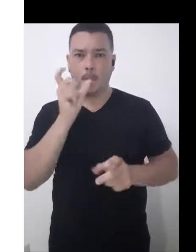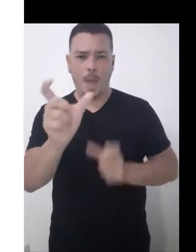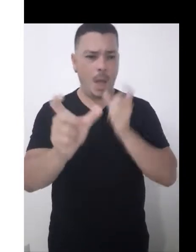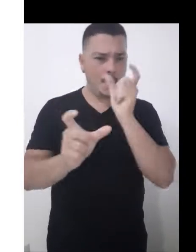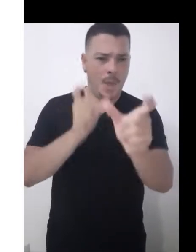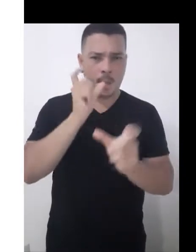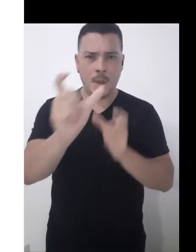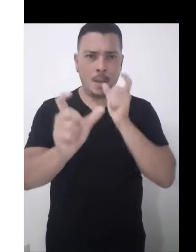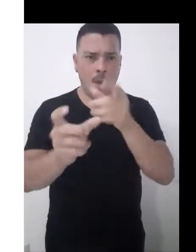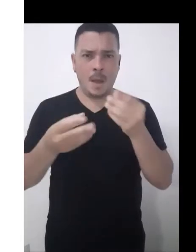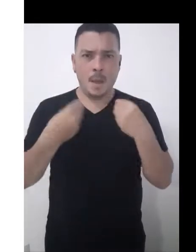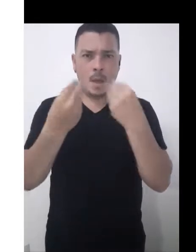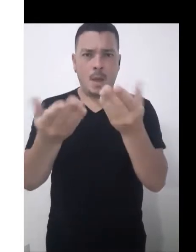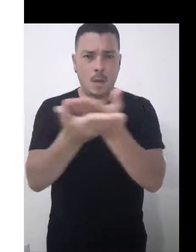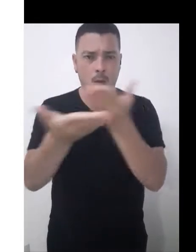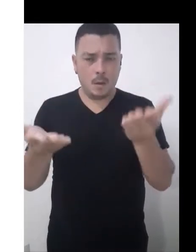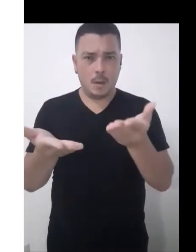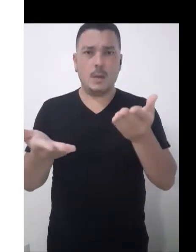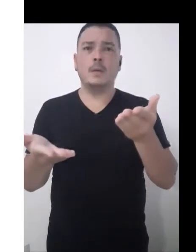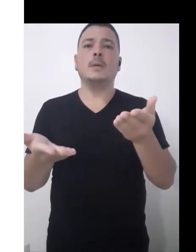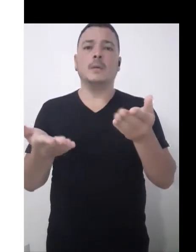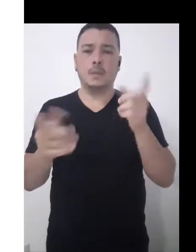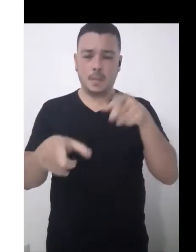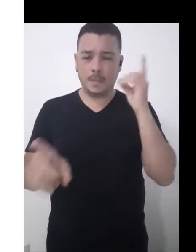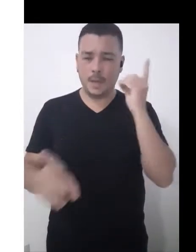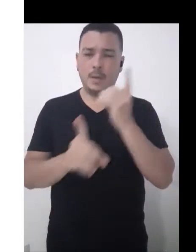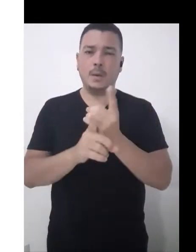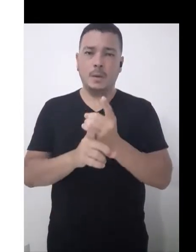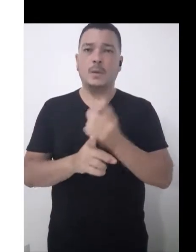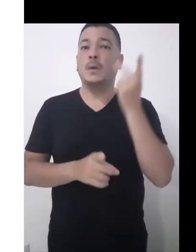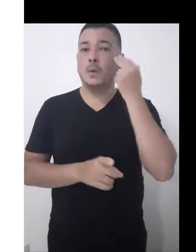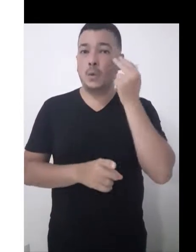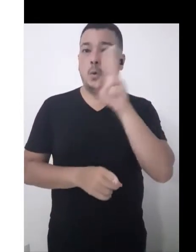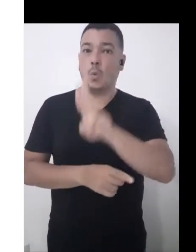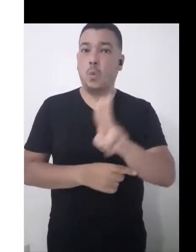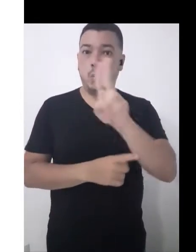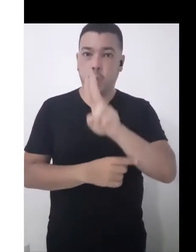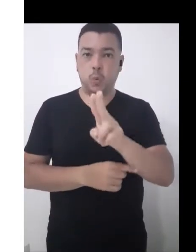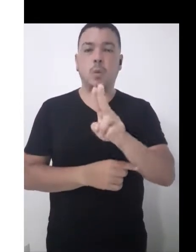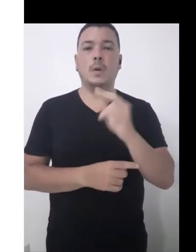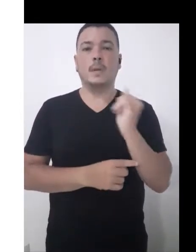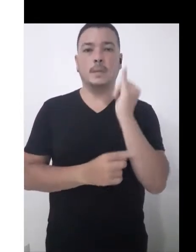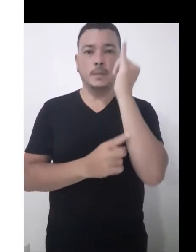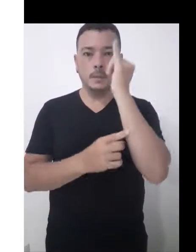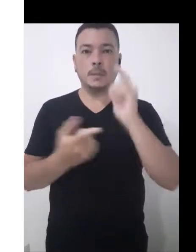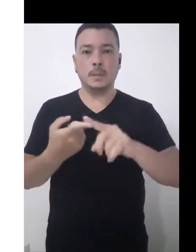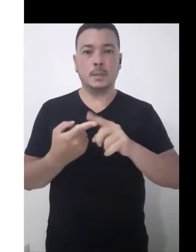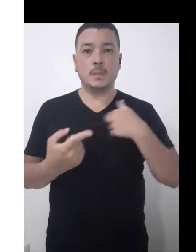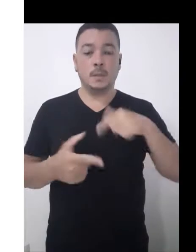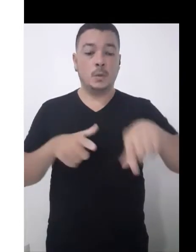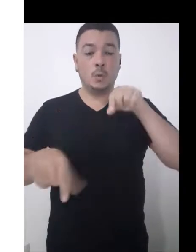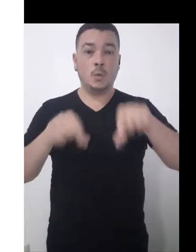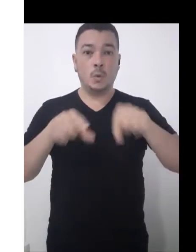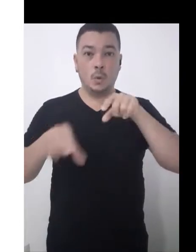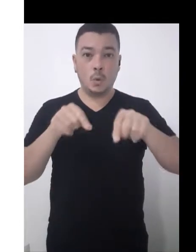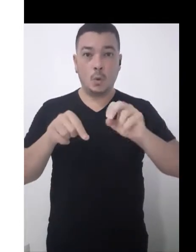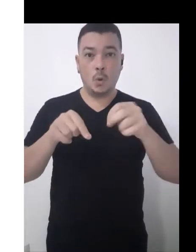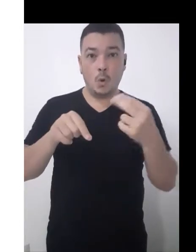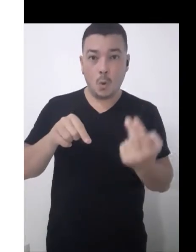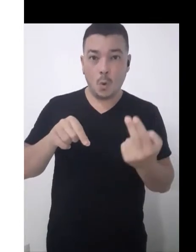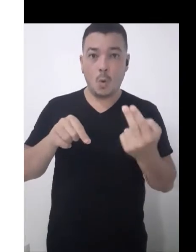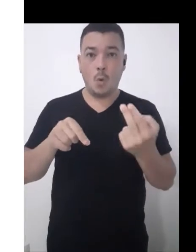siglas, de nomenclaturas que a gente pode encontrar e que são bastante úteis para a gente quando a gente vai escolher, ou quando a gente vai trocar